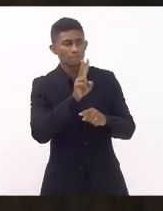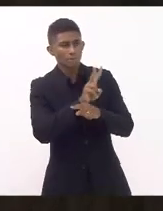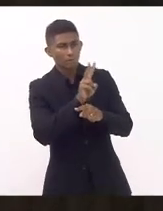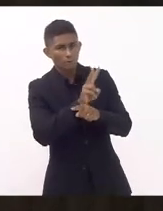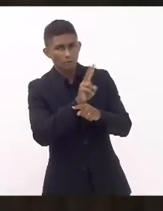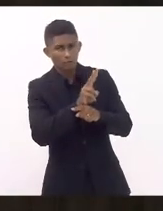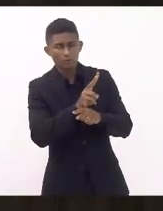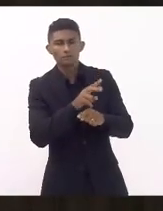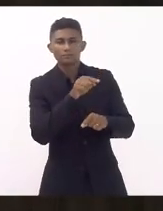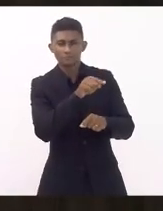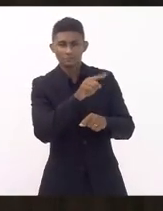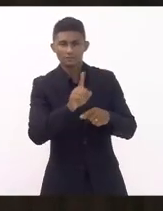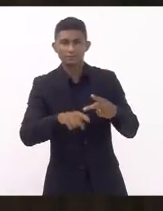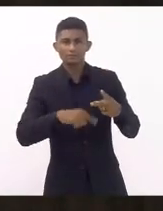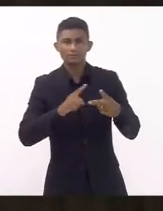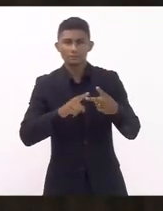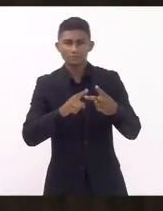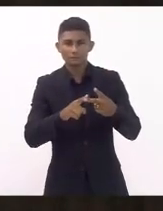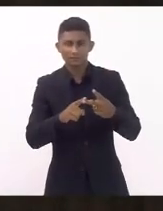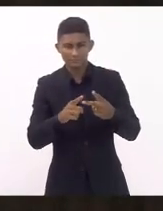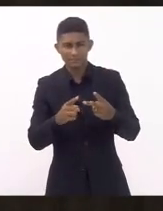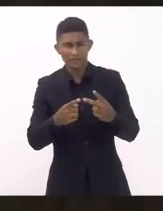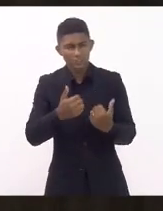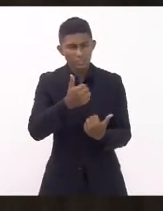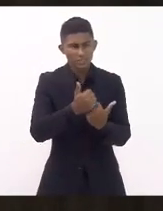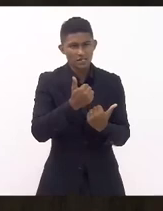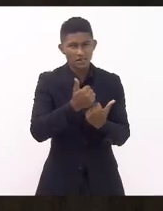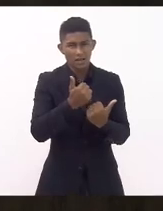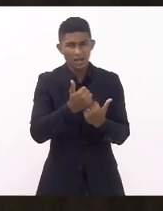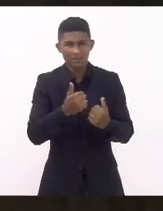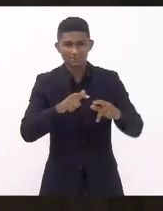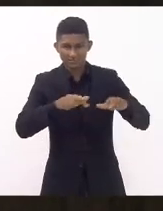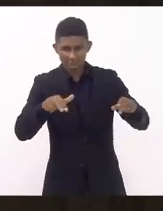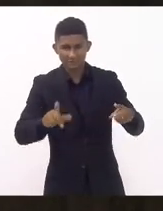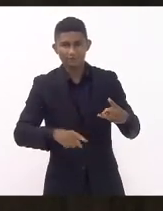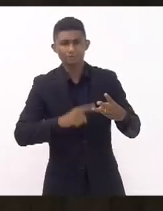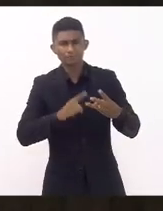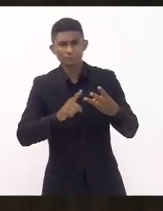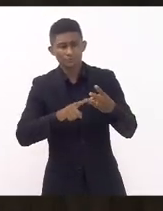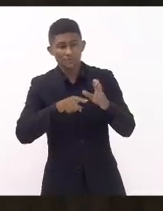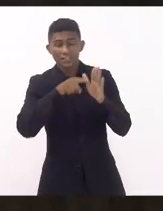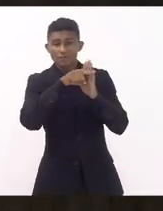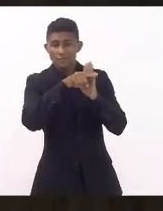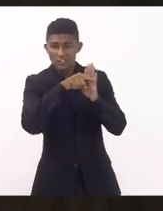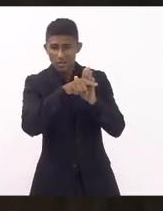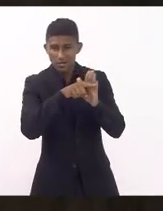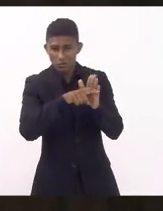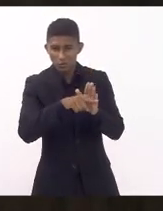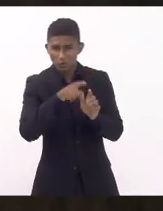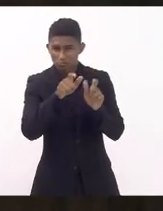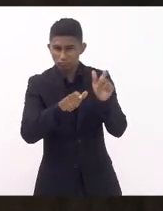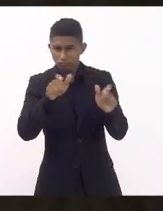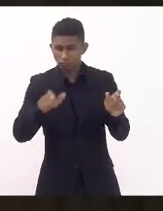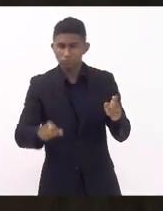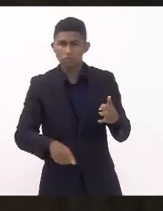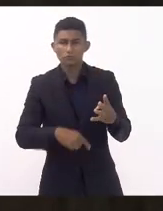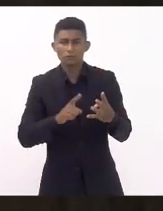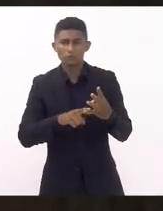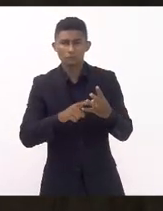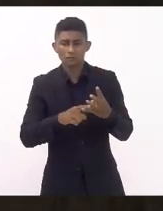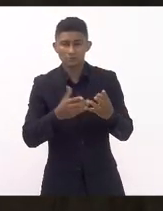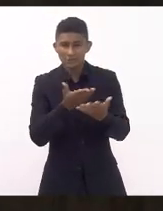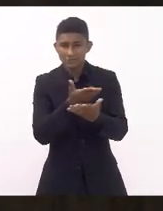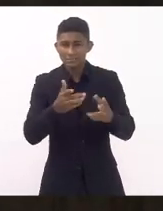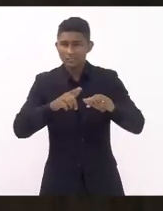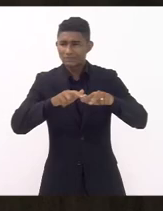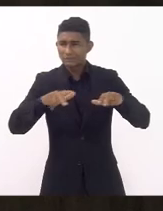os auxiliares de necrópsia, depois foram os investigadores, depois foram os técnicos de necrópsia. E o